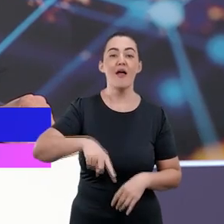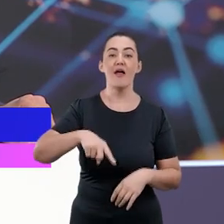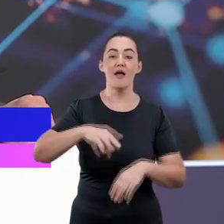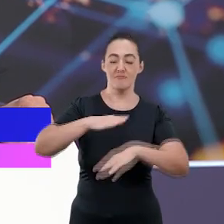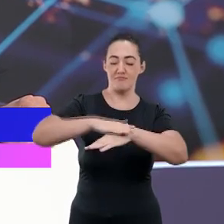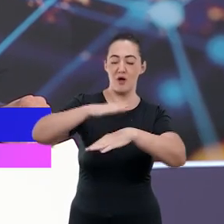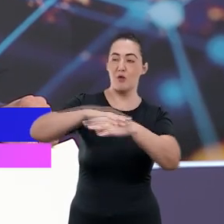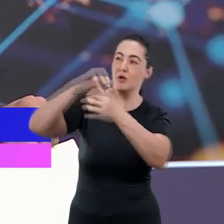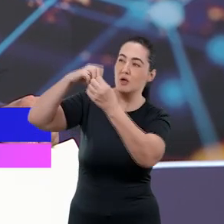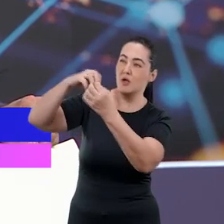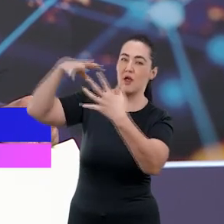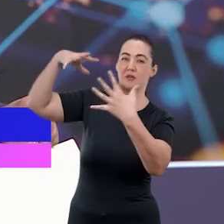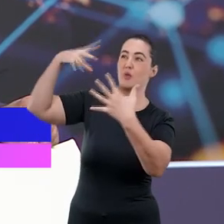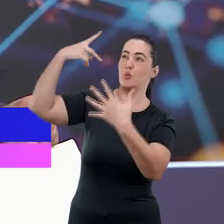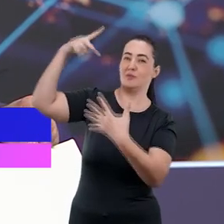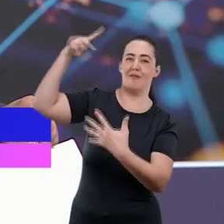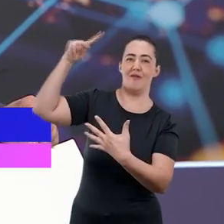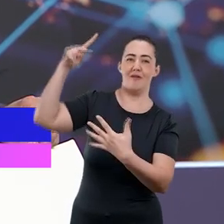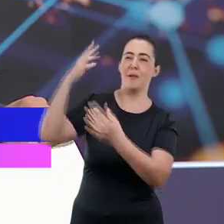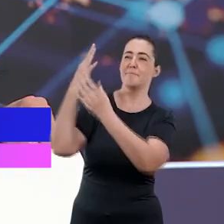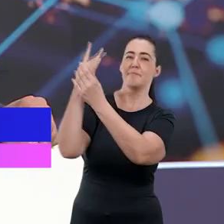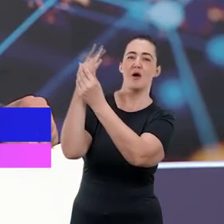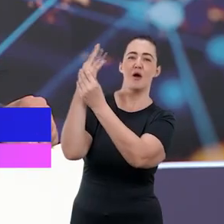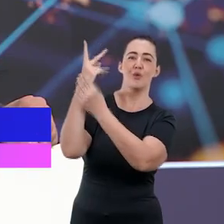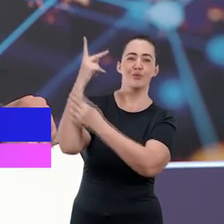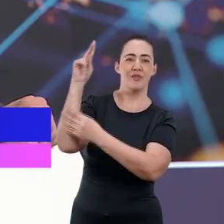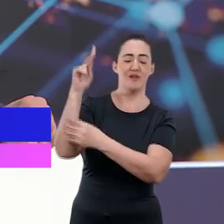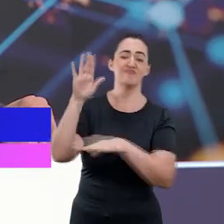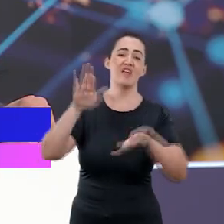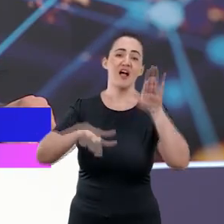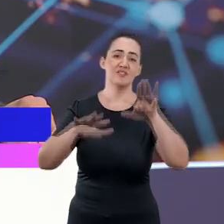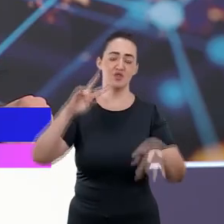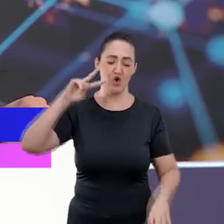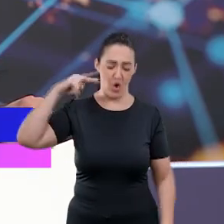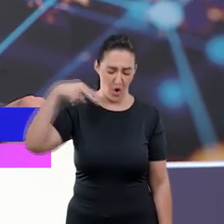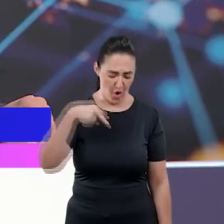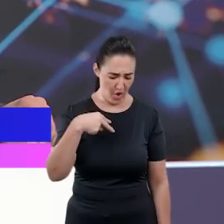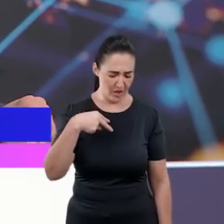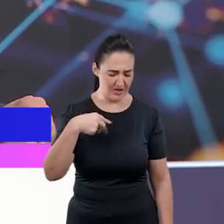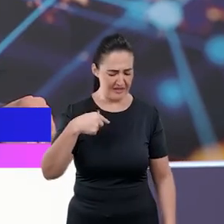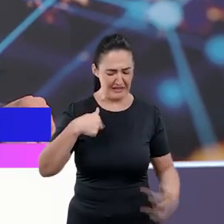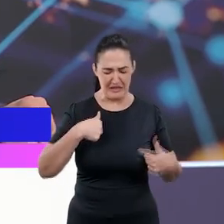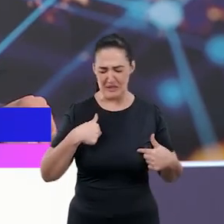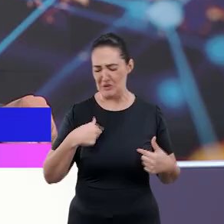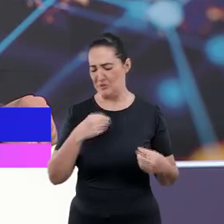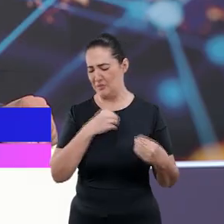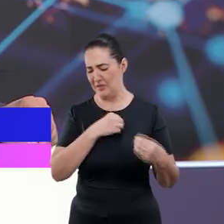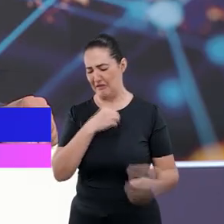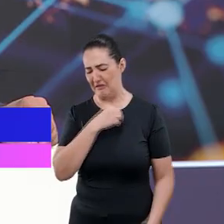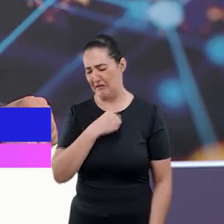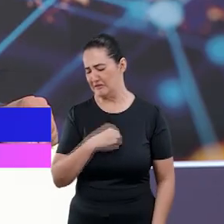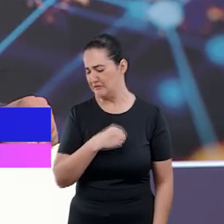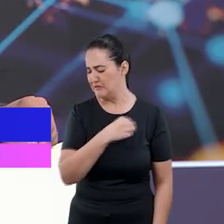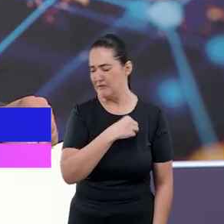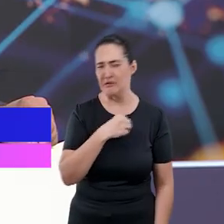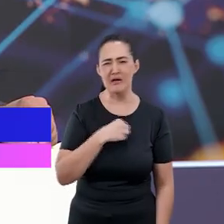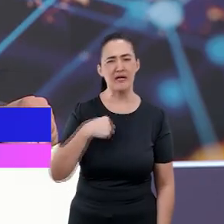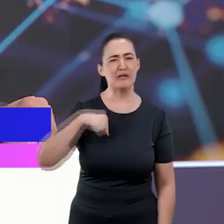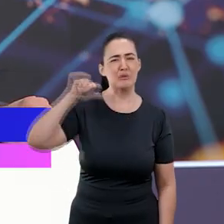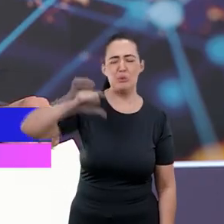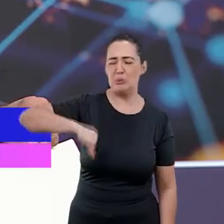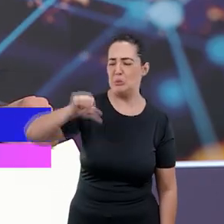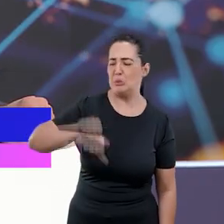Deus. Por mais que às vezes você se veja como indigno pelos seus pecados, pelos seus erros, pelas